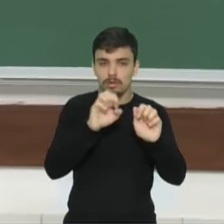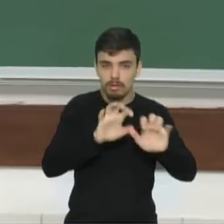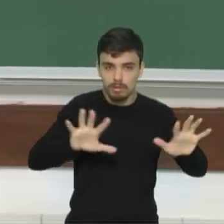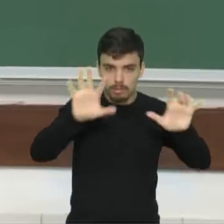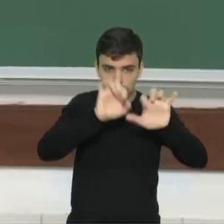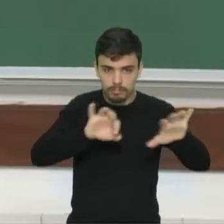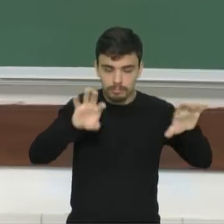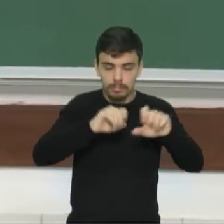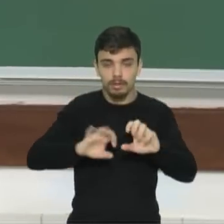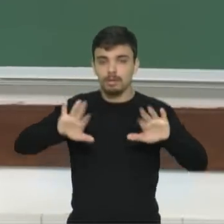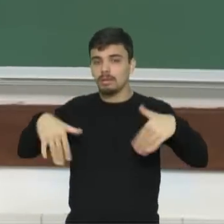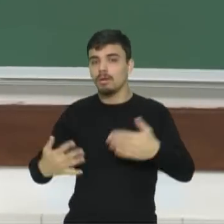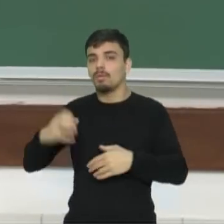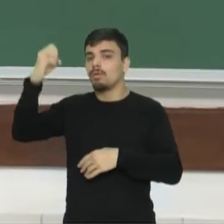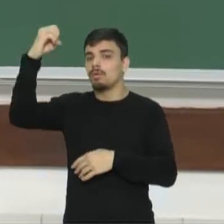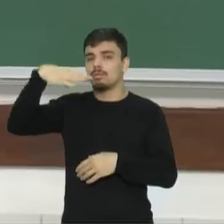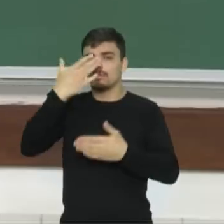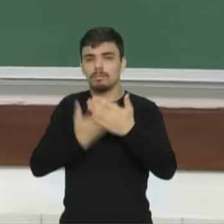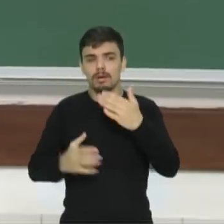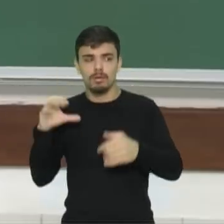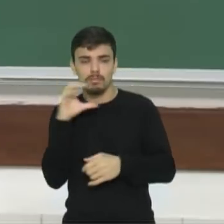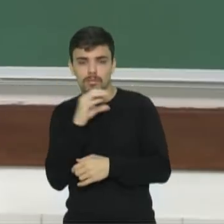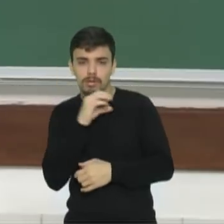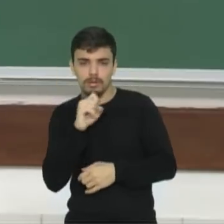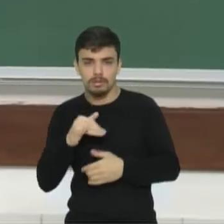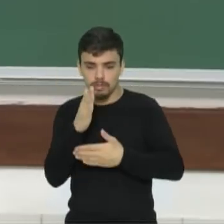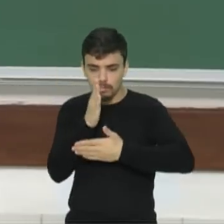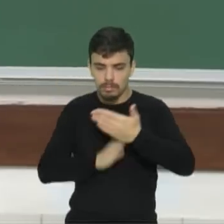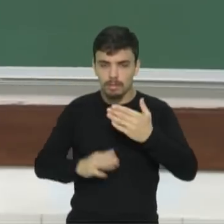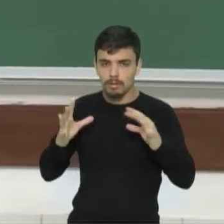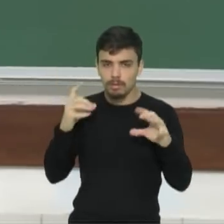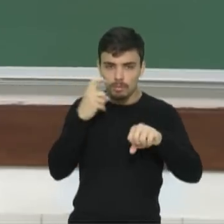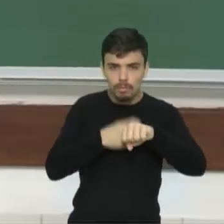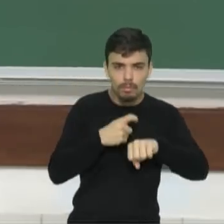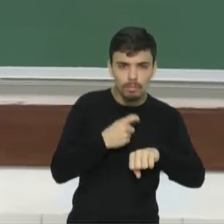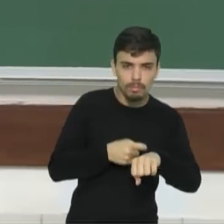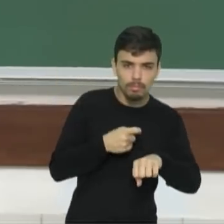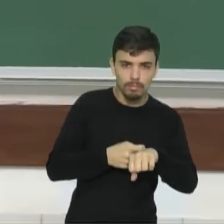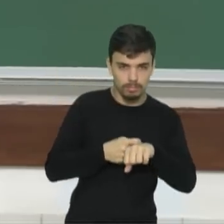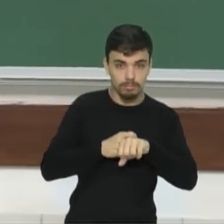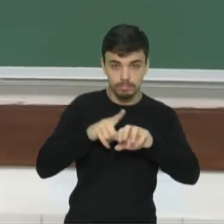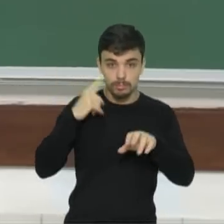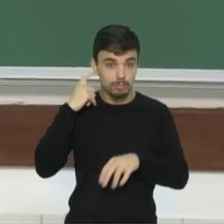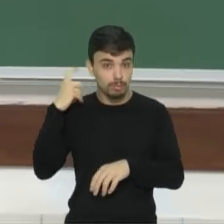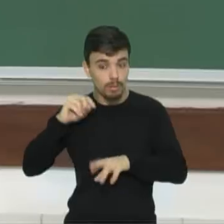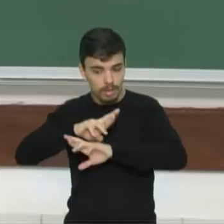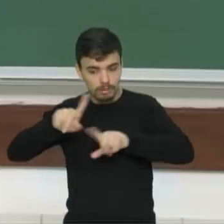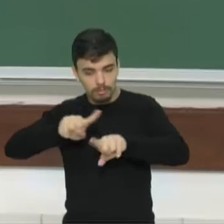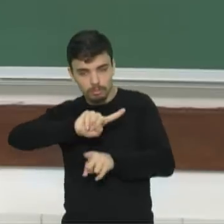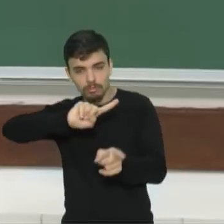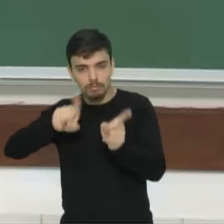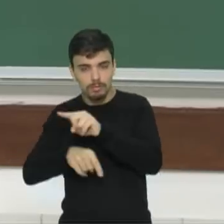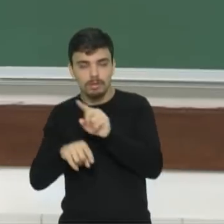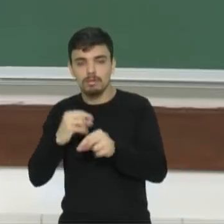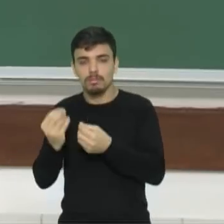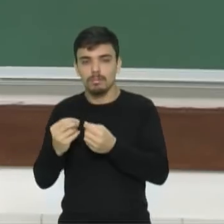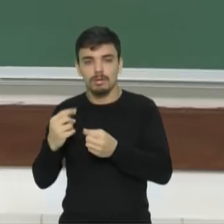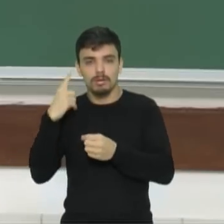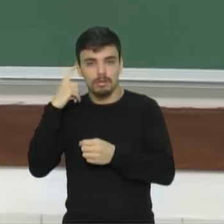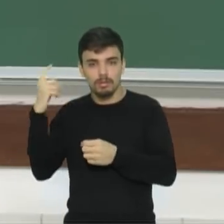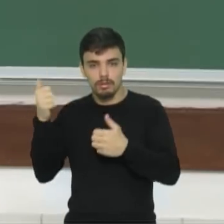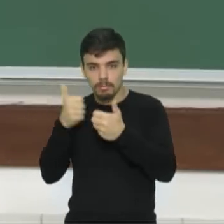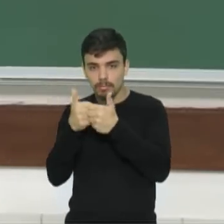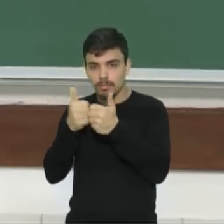perde velocidade conforme o meio é mais denso. O som era o contrário. O som ele ganha velocidade. Quanto mais perto